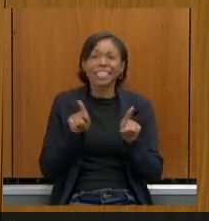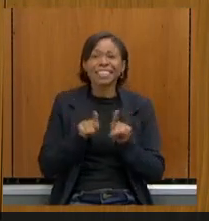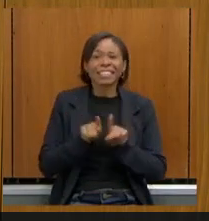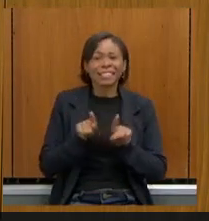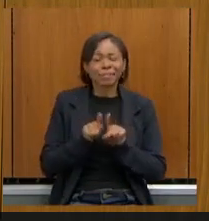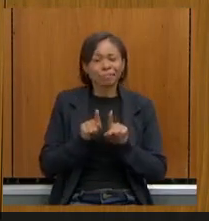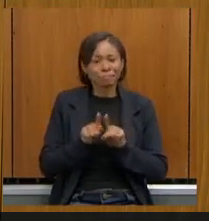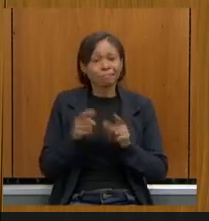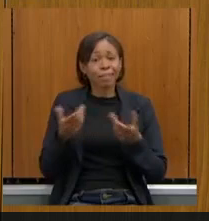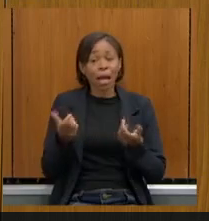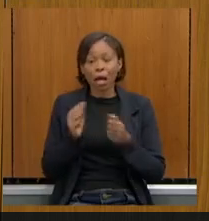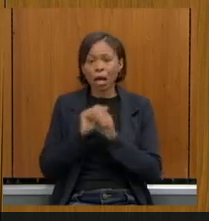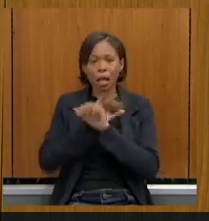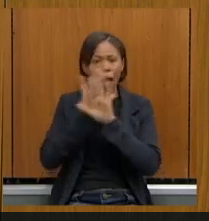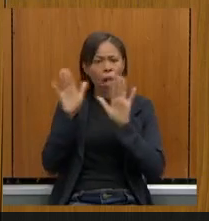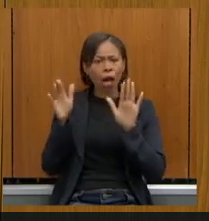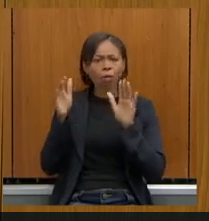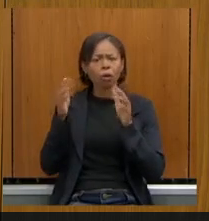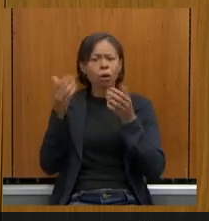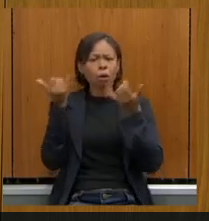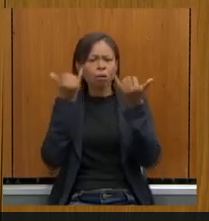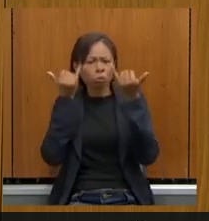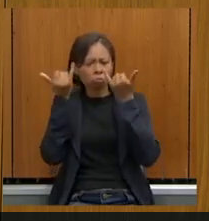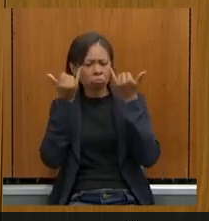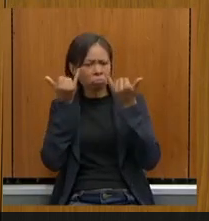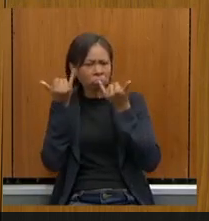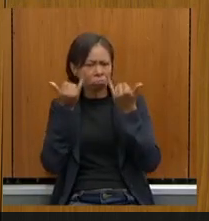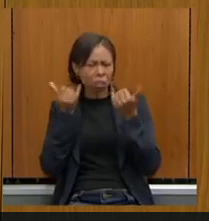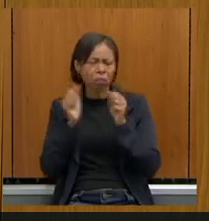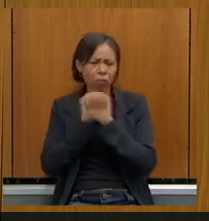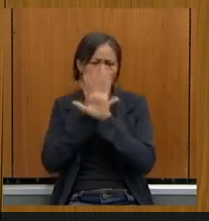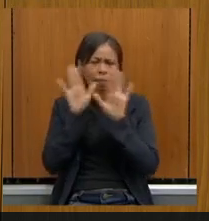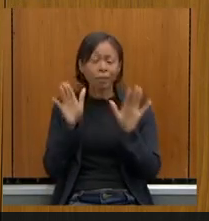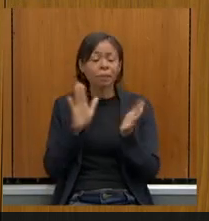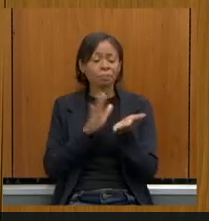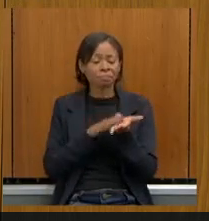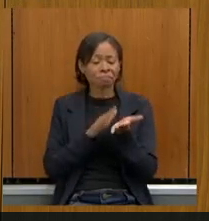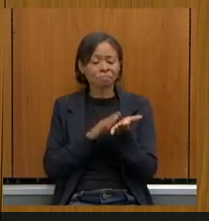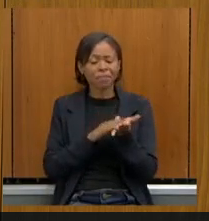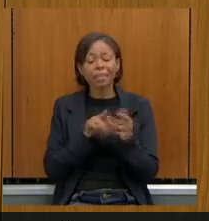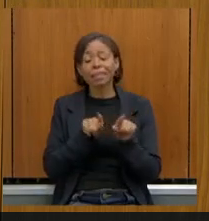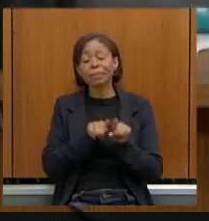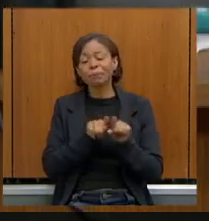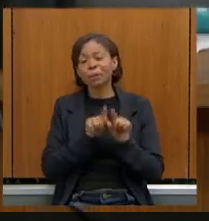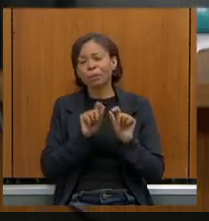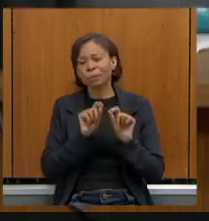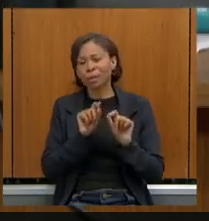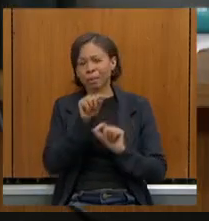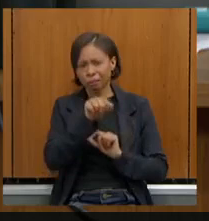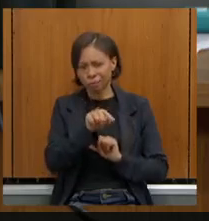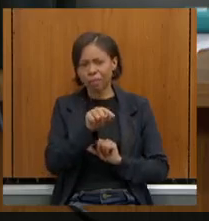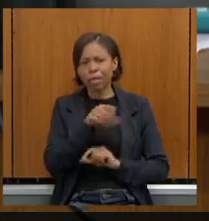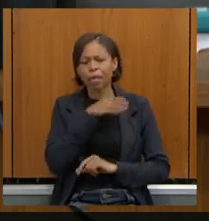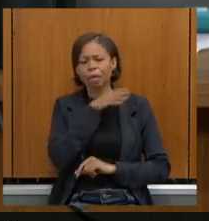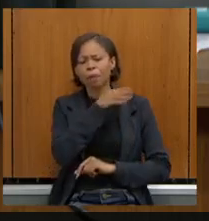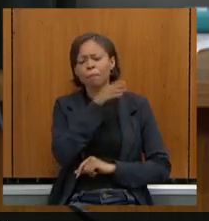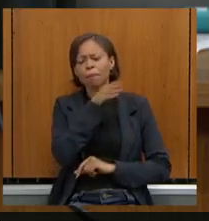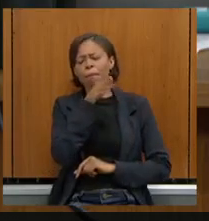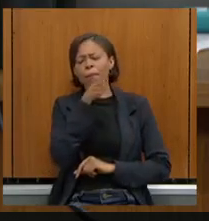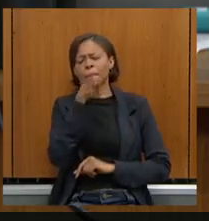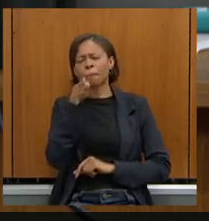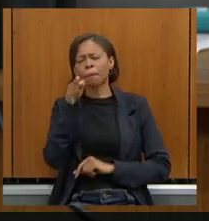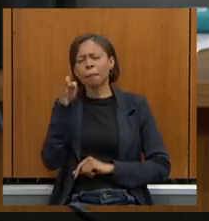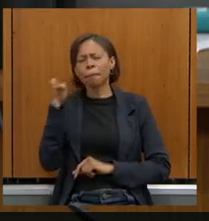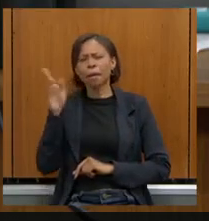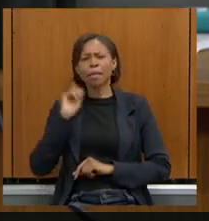muito claro os números e eu quero te parabenizar por um outro detalhe, você tem andado o estado de Minas Gerais, onde eu tenho